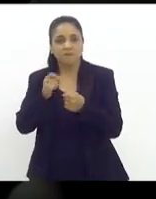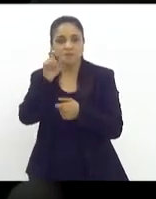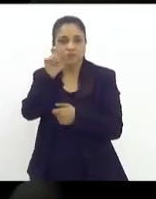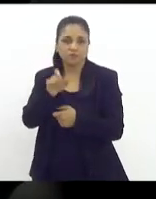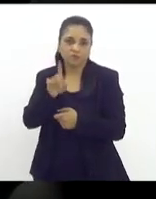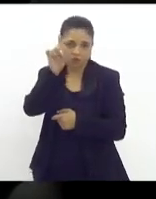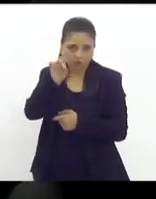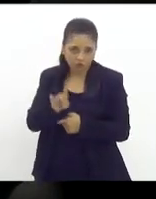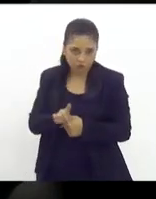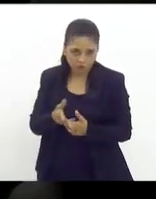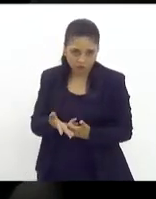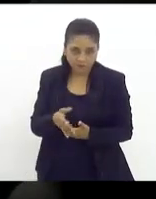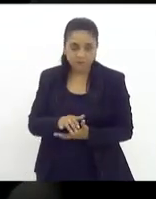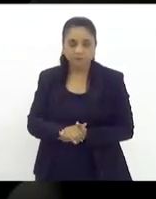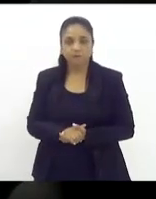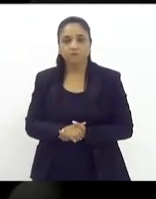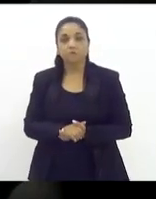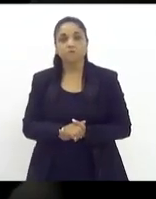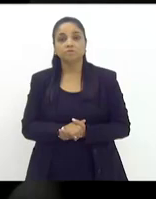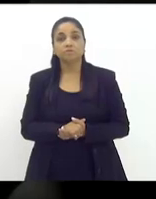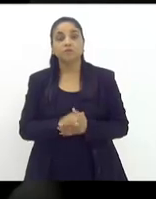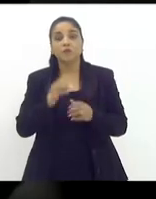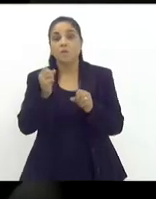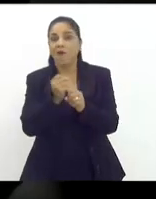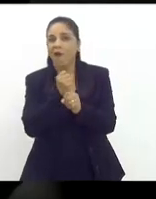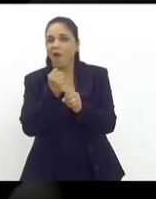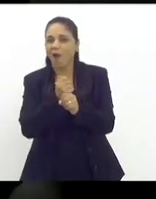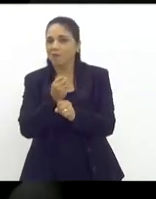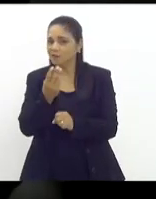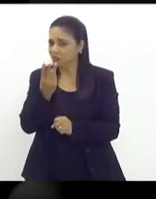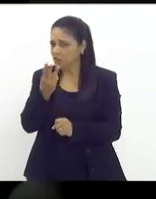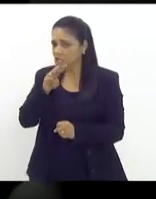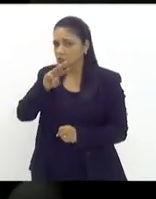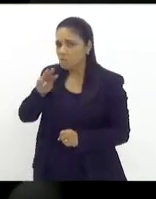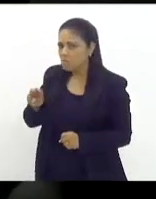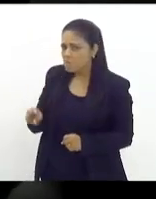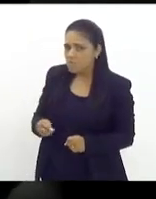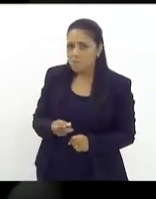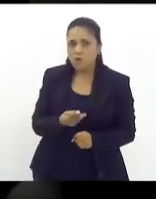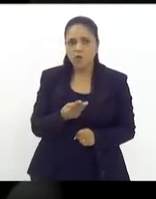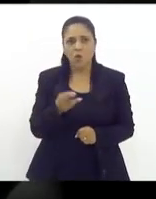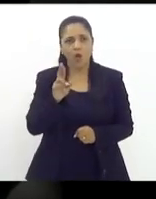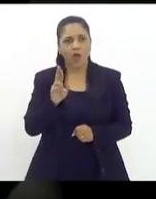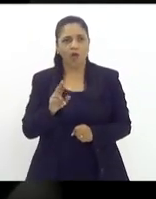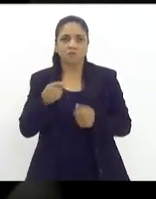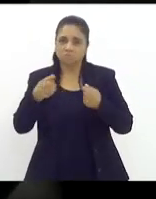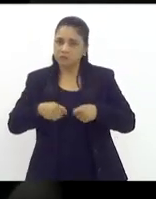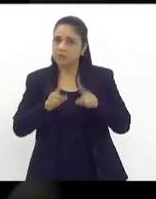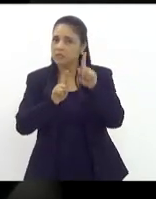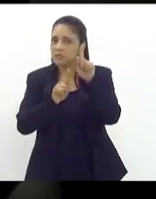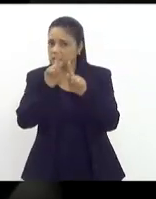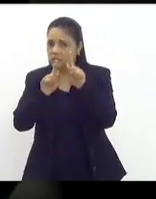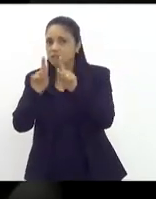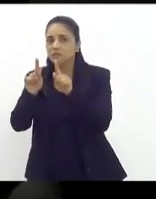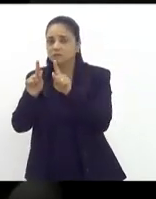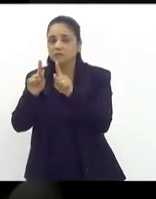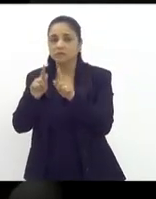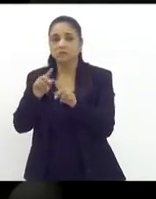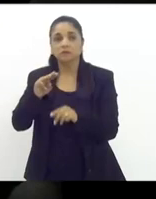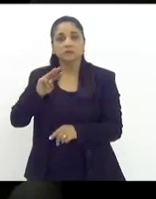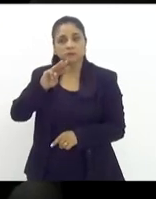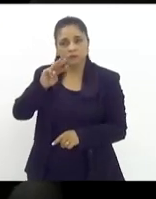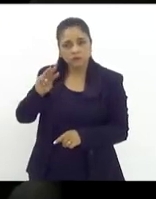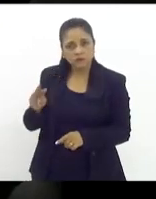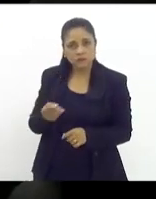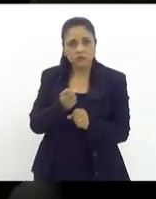quê? Uma obra de 3 milhões de reais necessita de licitação. Uma obra de 3 milhões de